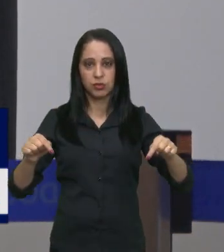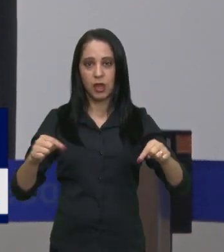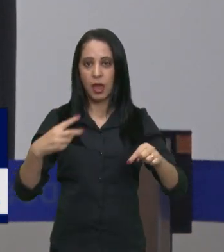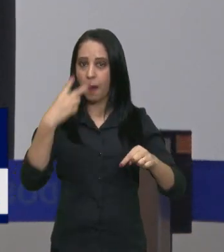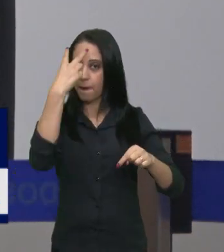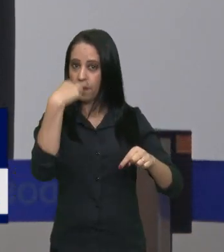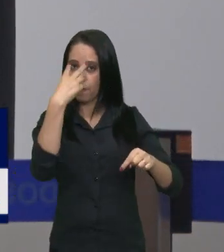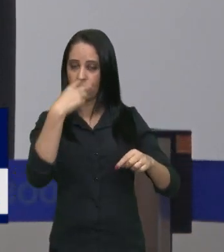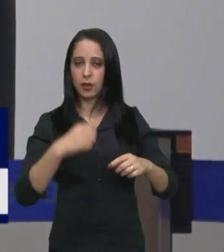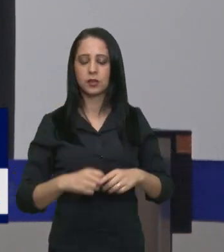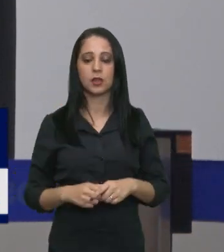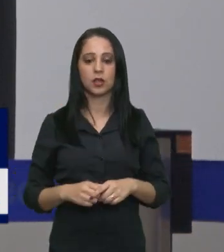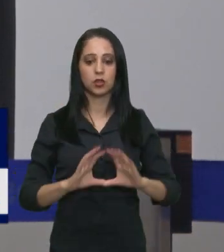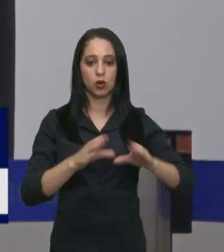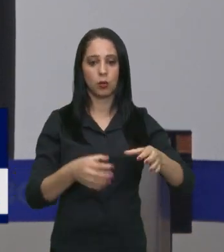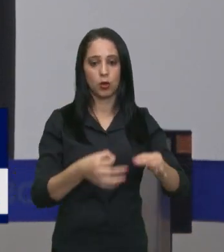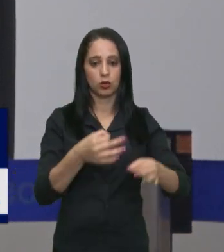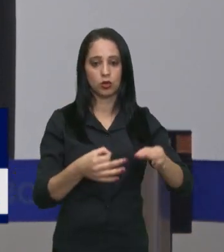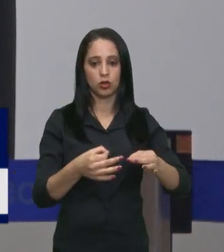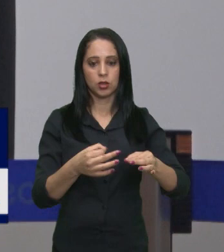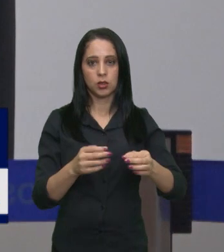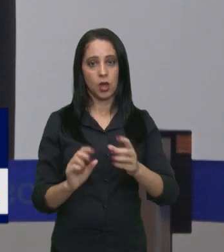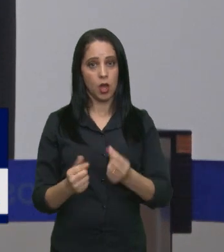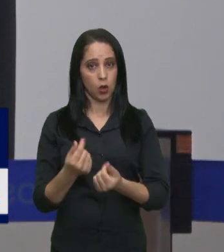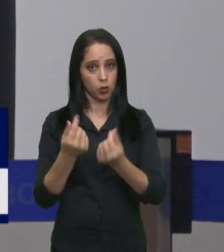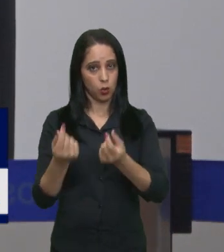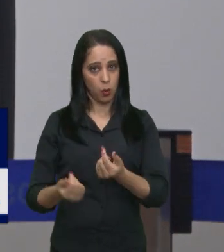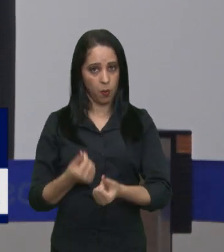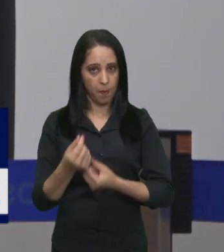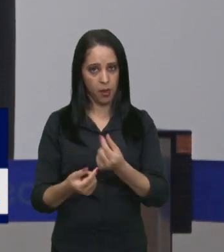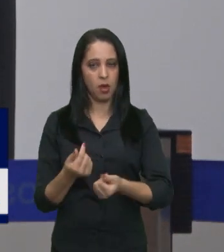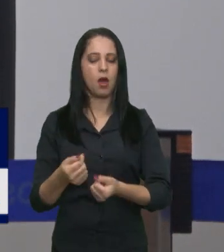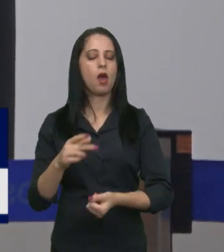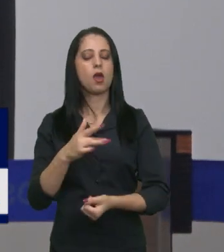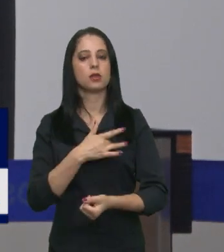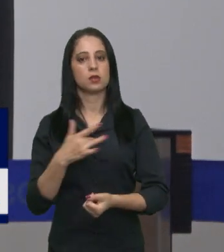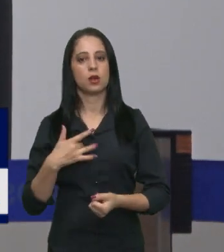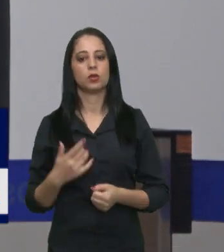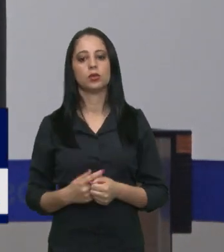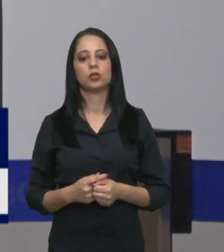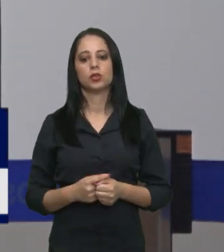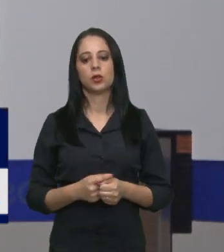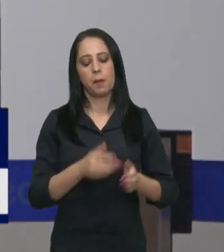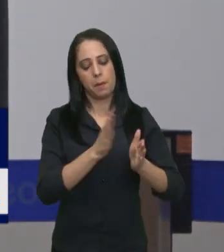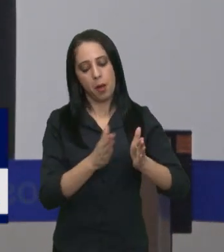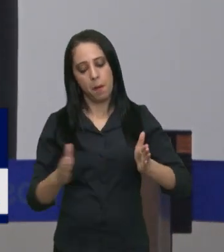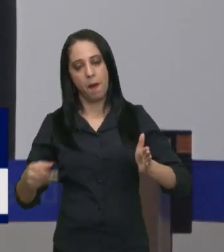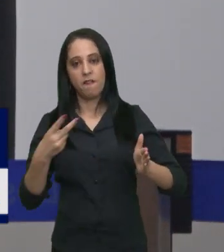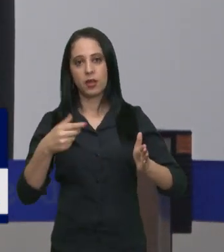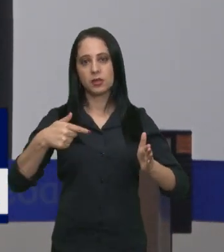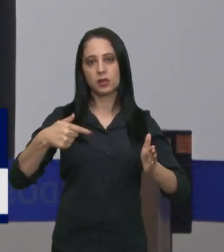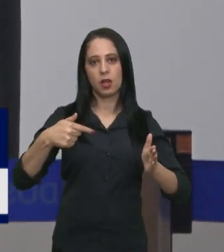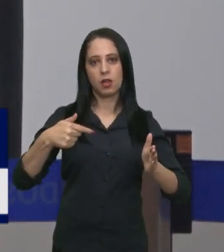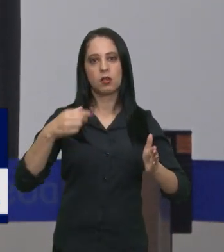Comissões Justiça, Economia e Saúde. O rito ordinário, termo do prazo para emendas,